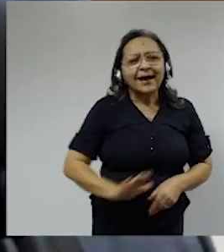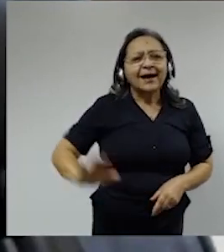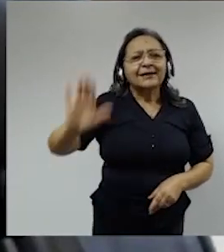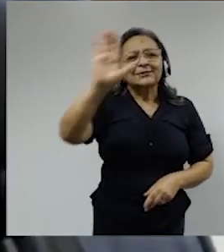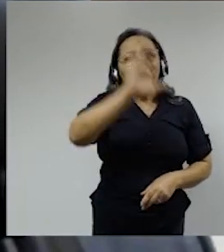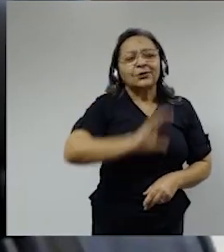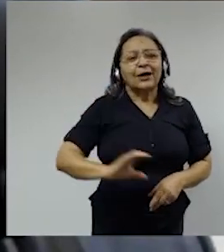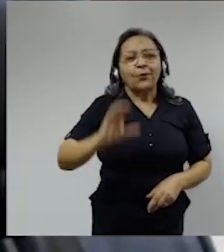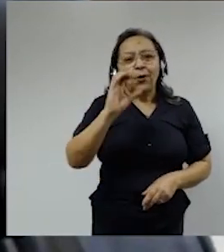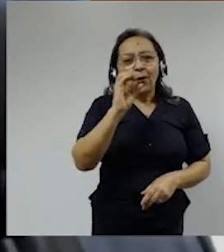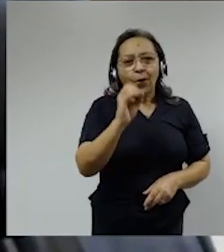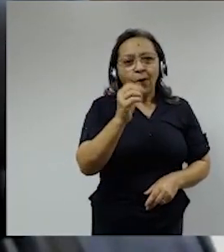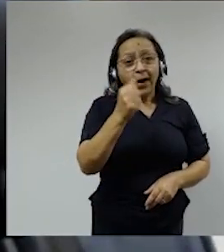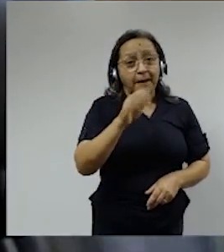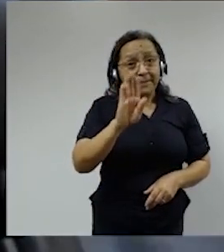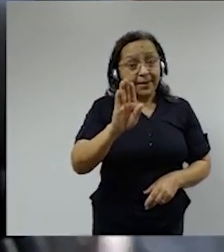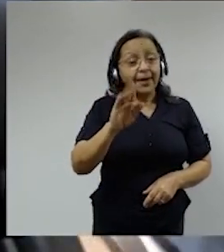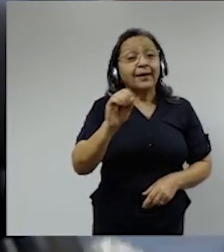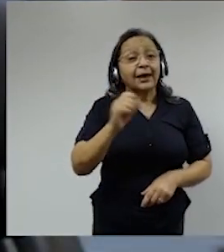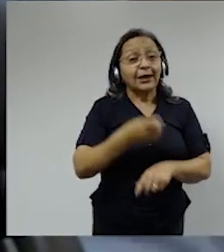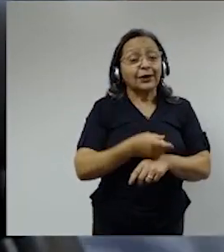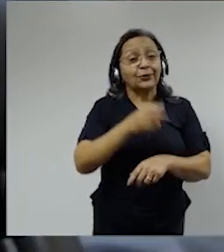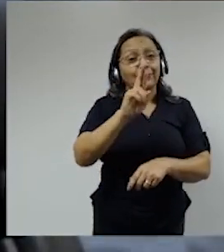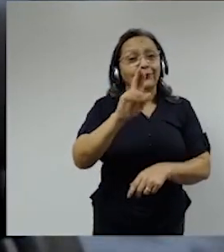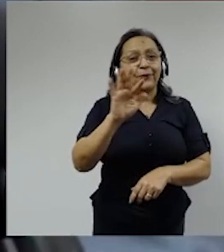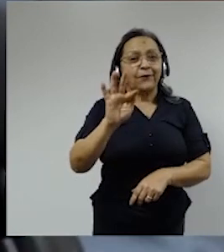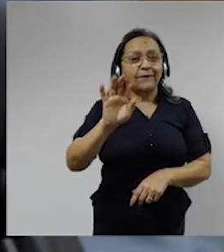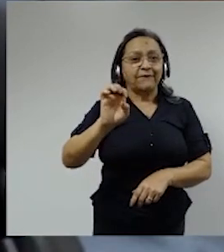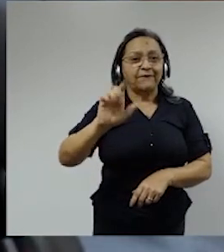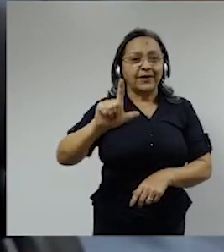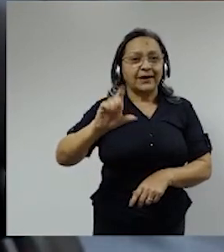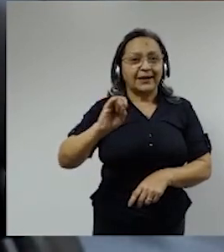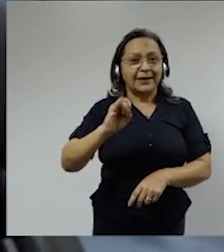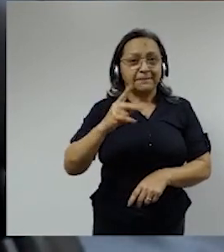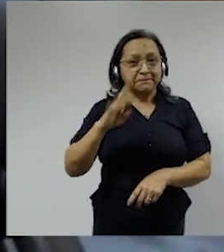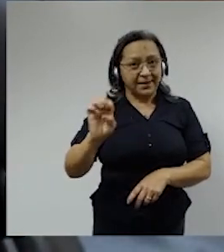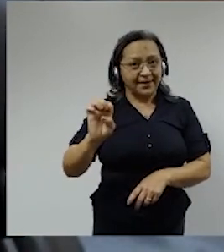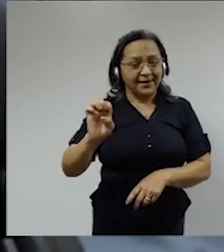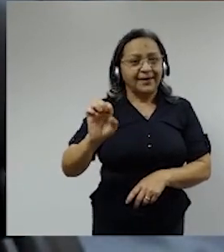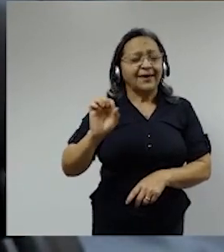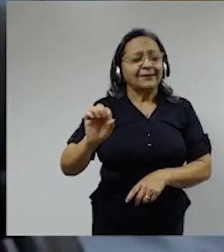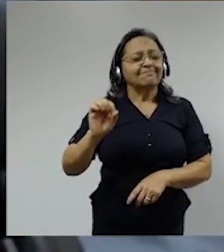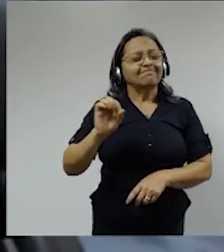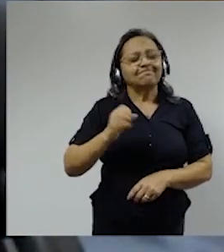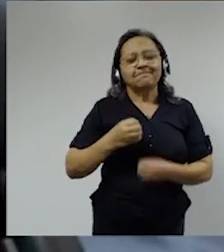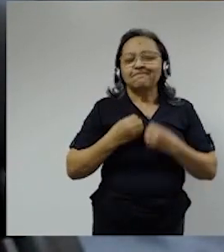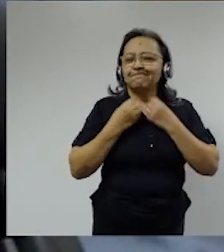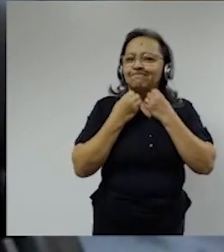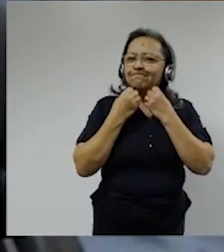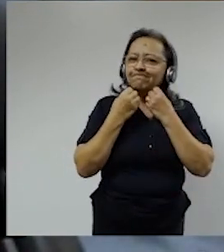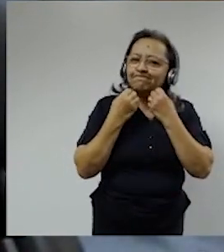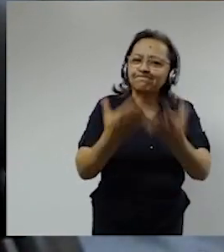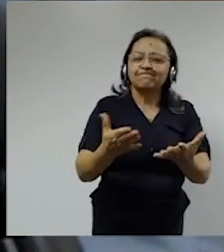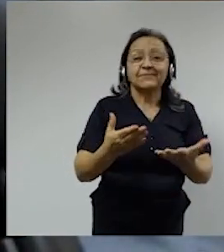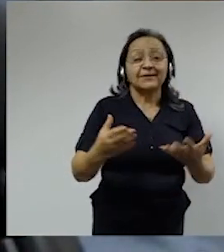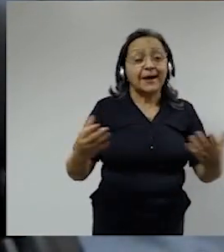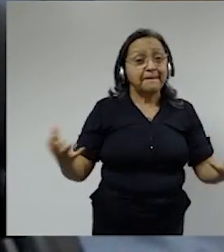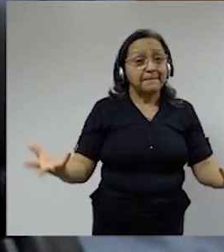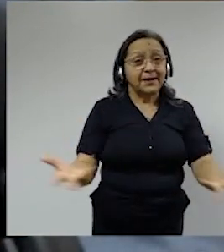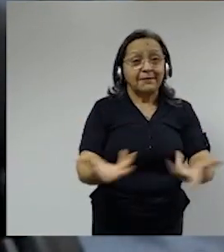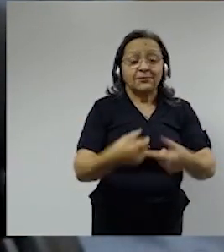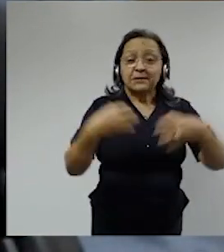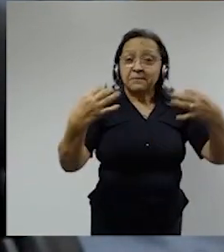tê-lo como meu presidente da OAB, Dr. Felipe Santa Cruz. Dizer que a grandeza desse congresso traduz